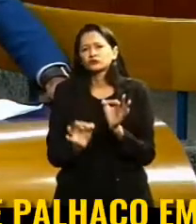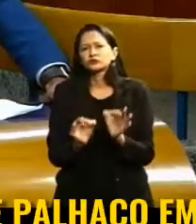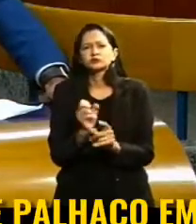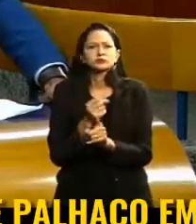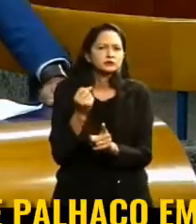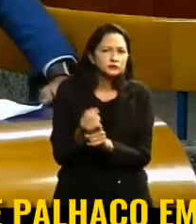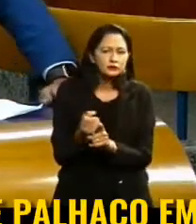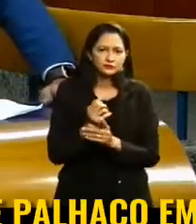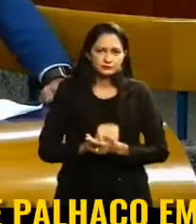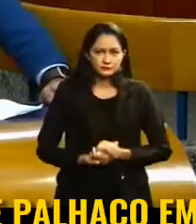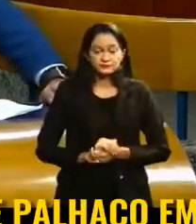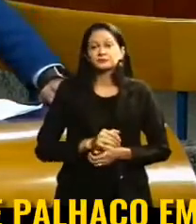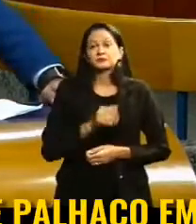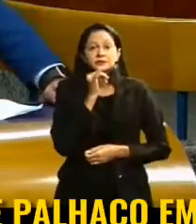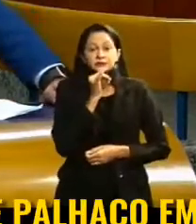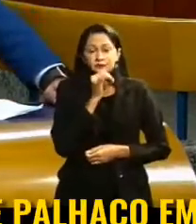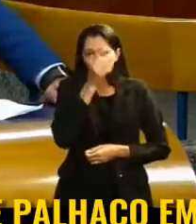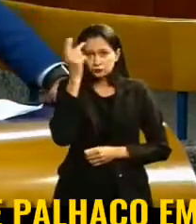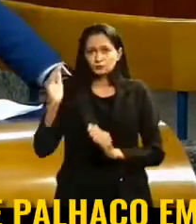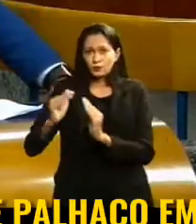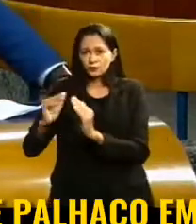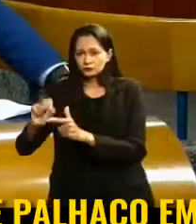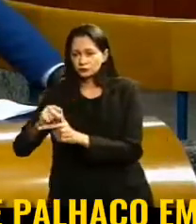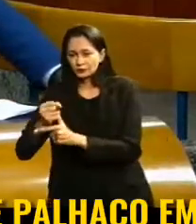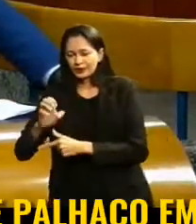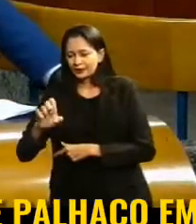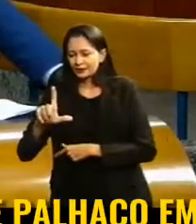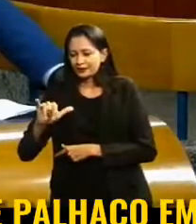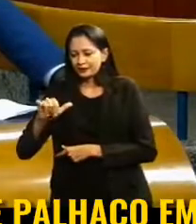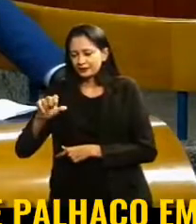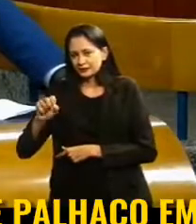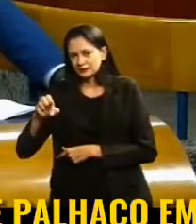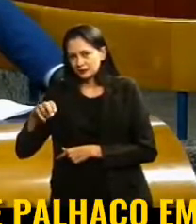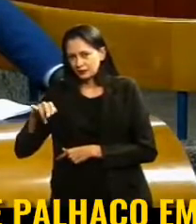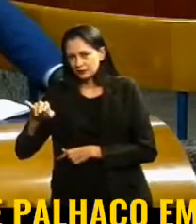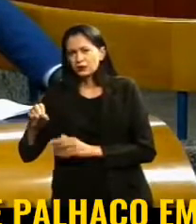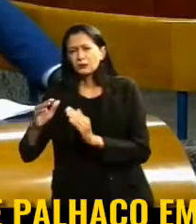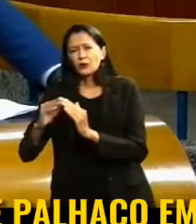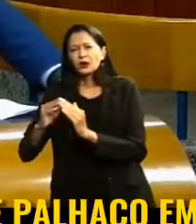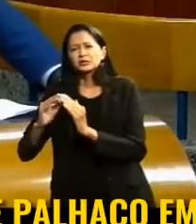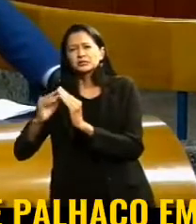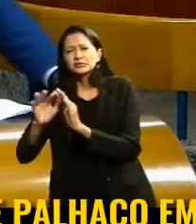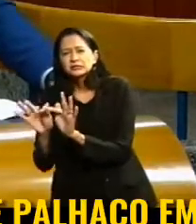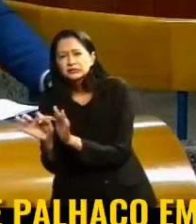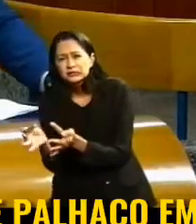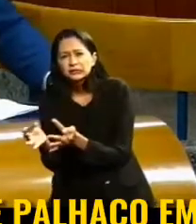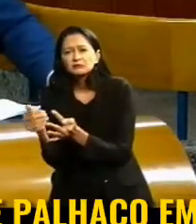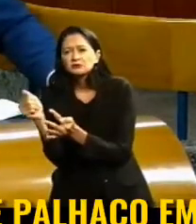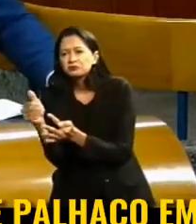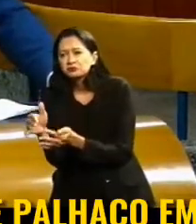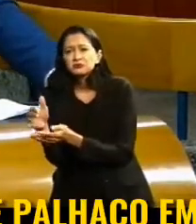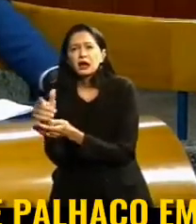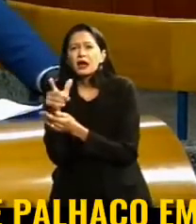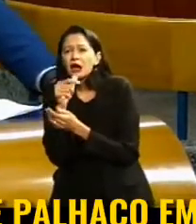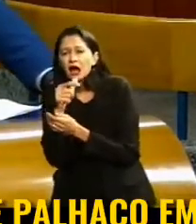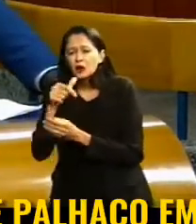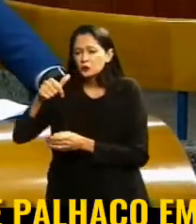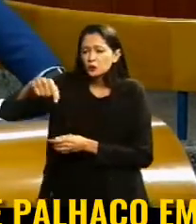social? O morador do Elisênio Santana, que mora numa casinha humilde, onde não tem água